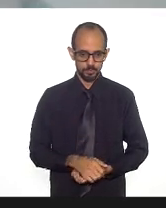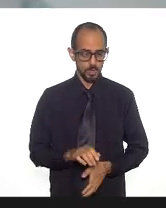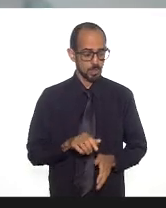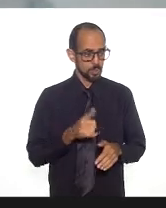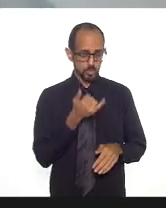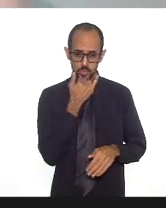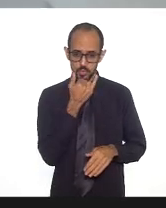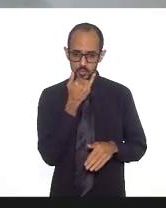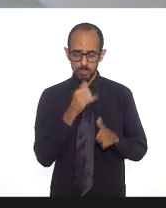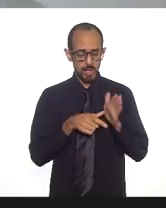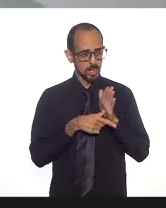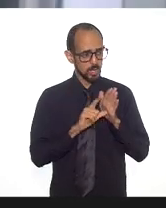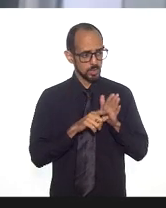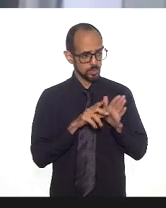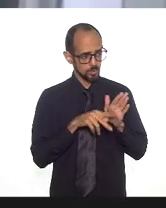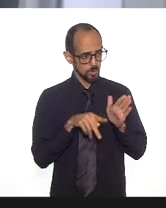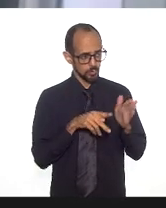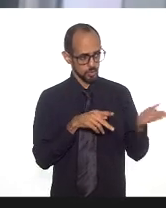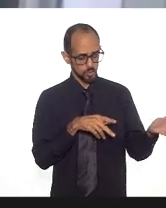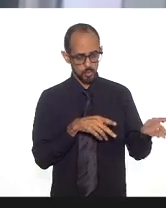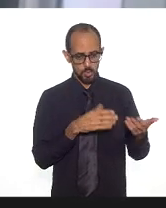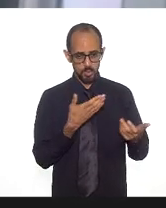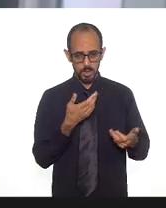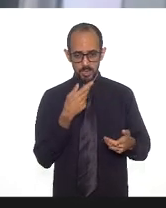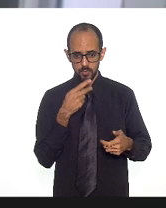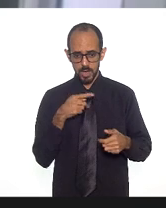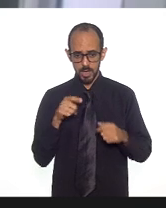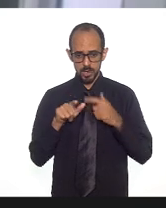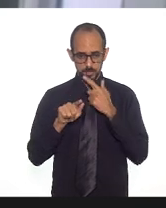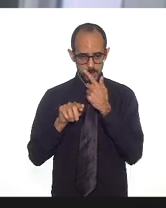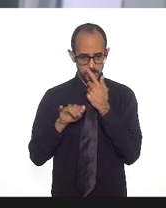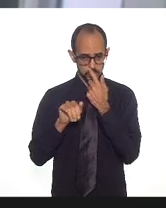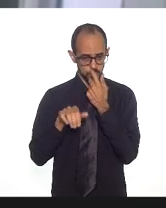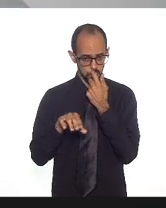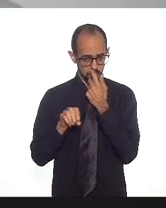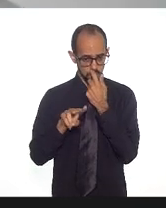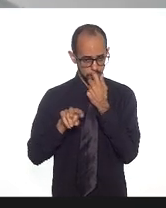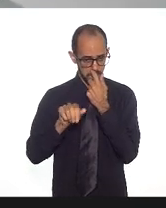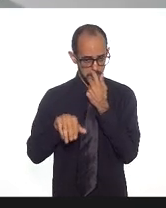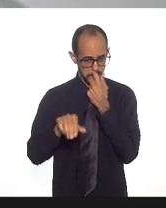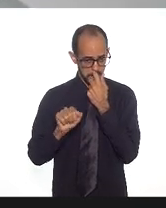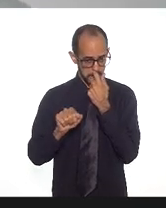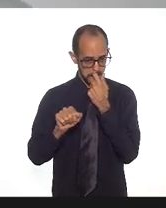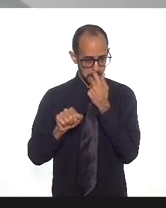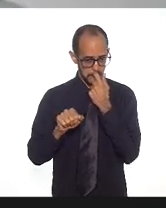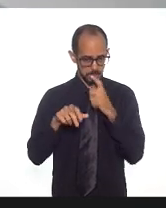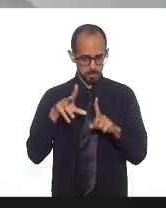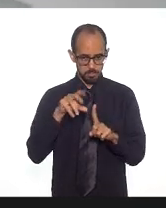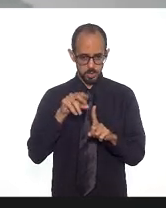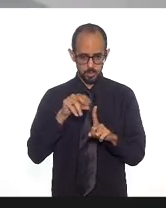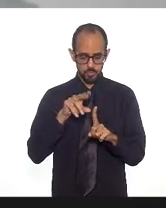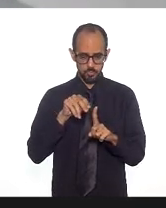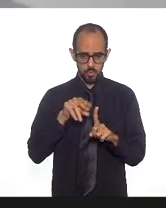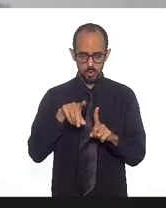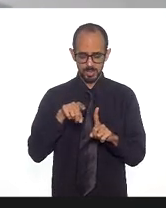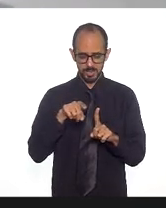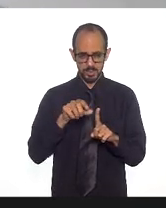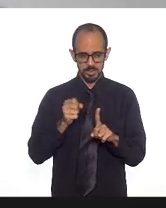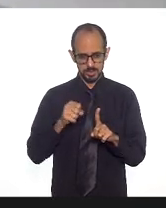professor Raul fazer uso da palavra, claro. Eu acho que a Giovana está com o microfone aberto. Se ela puder